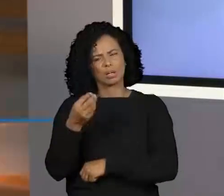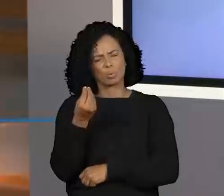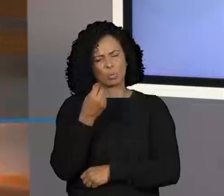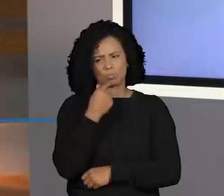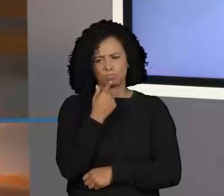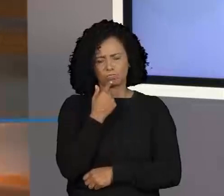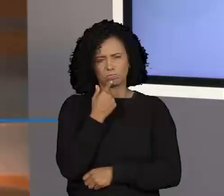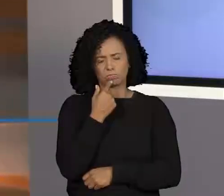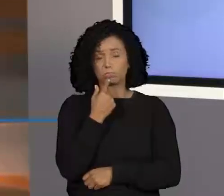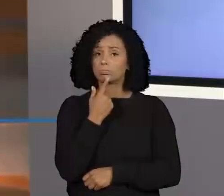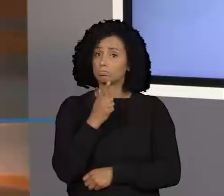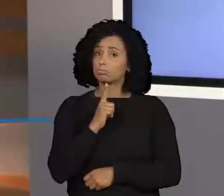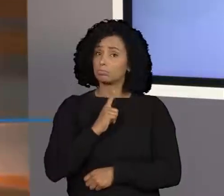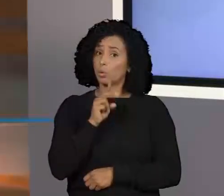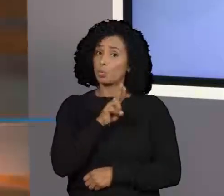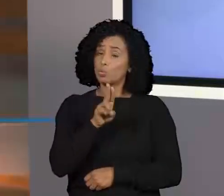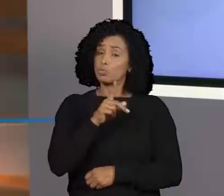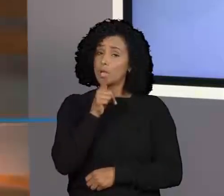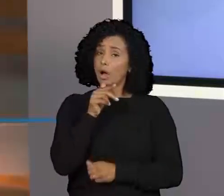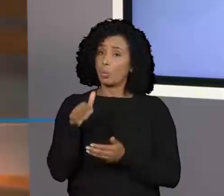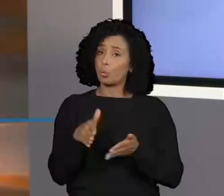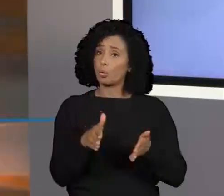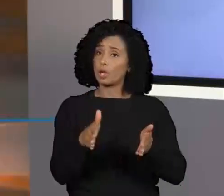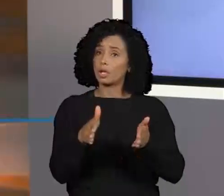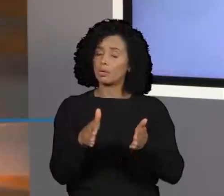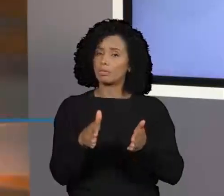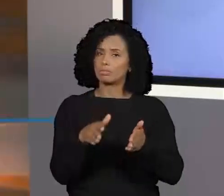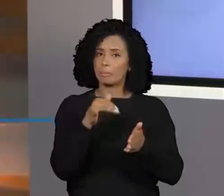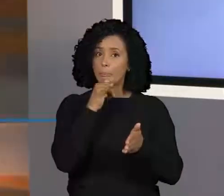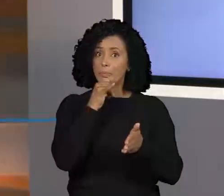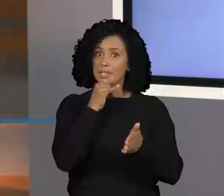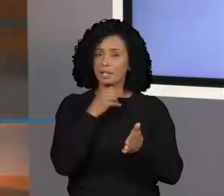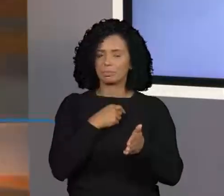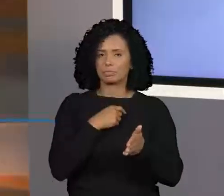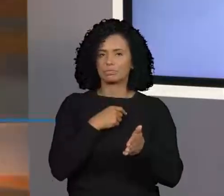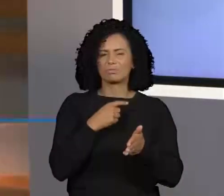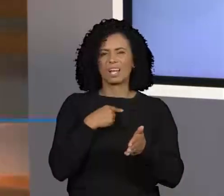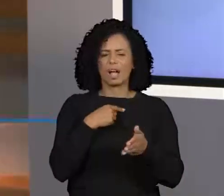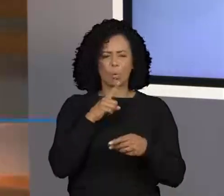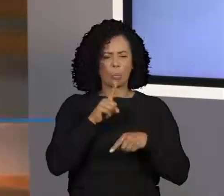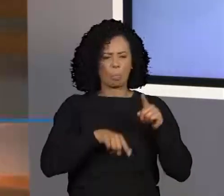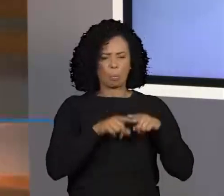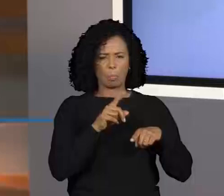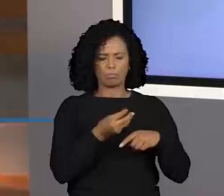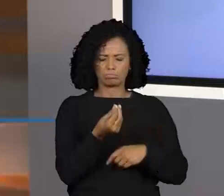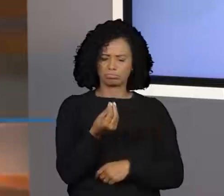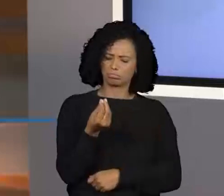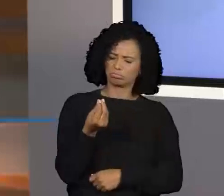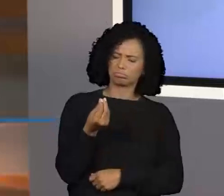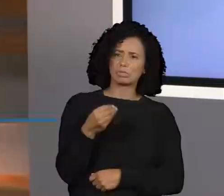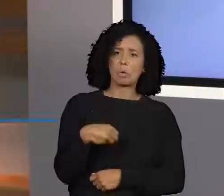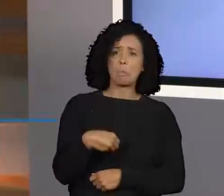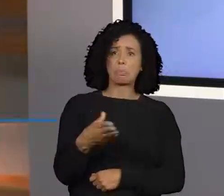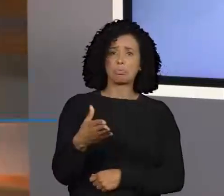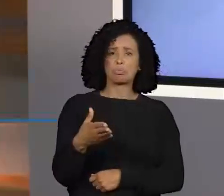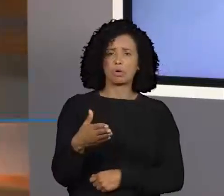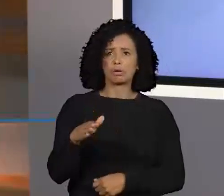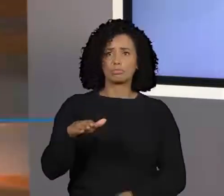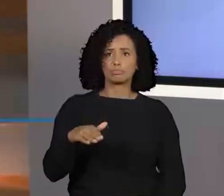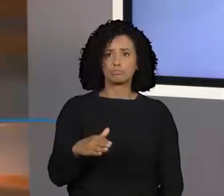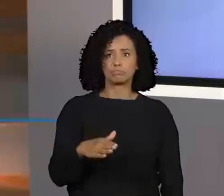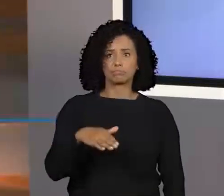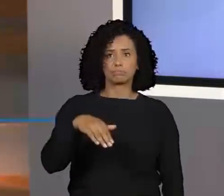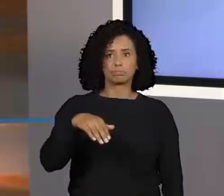rio e isso que foi jogado ficava sobre as águas, ela era